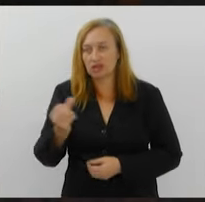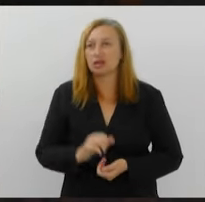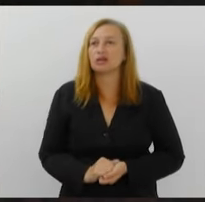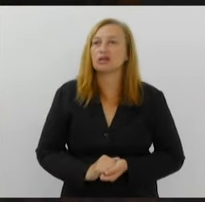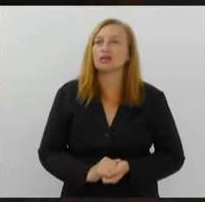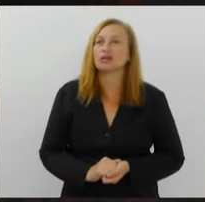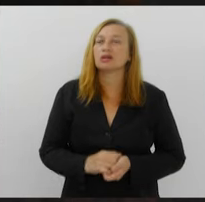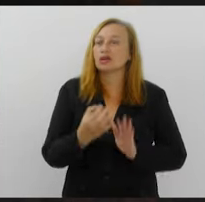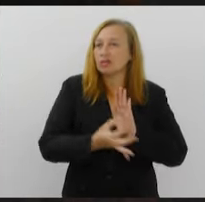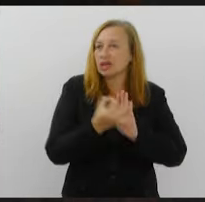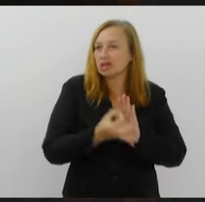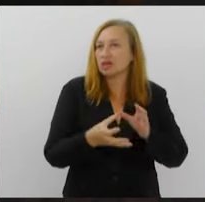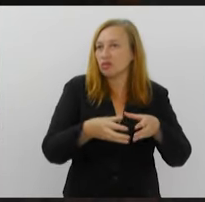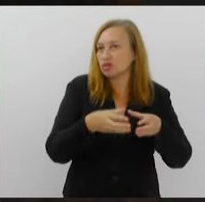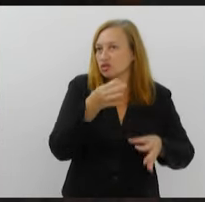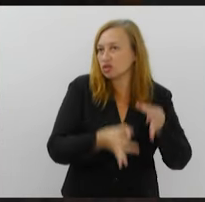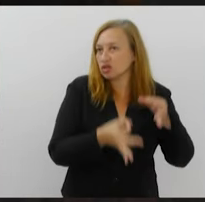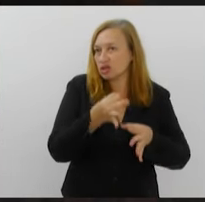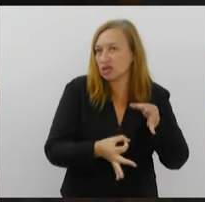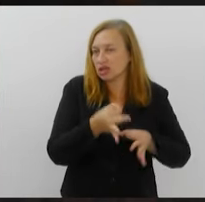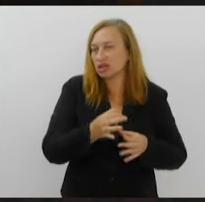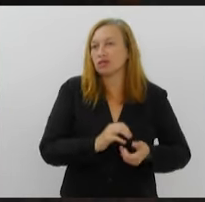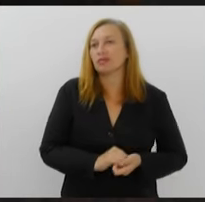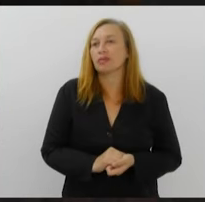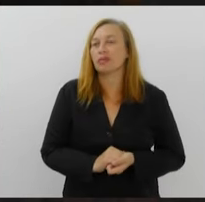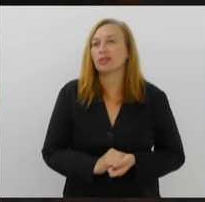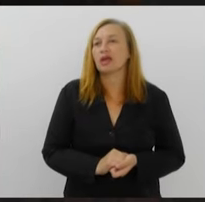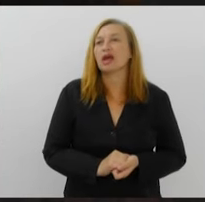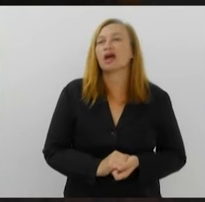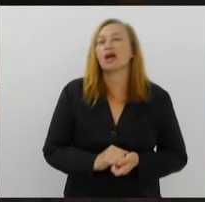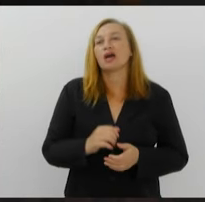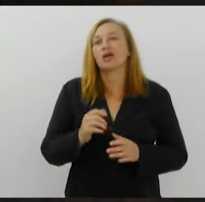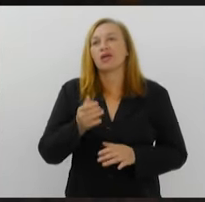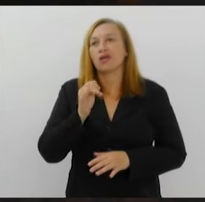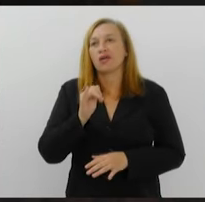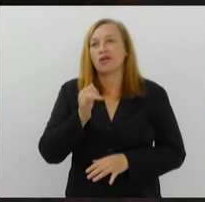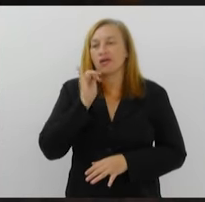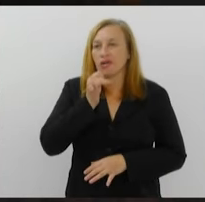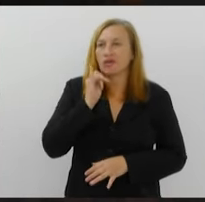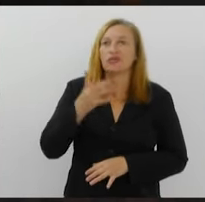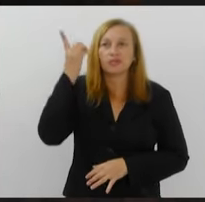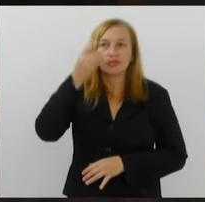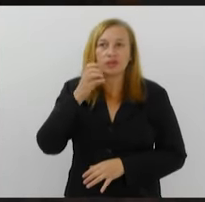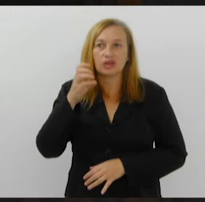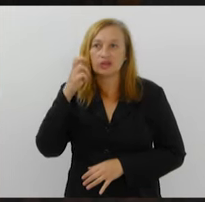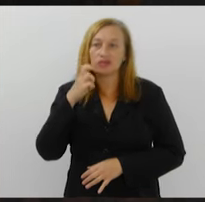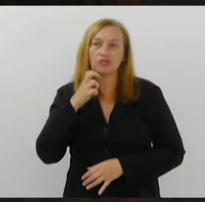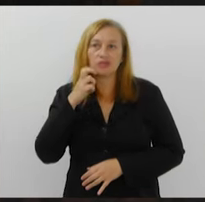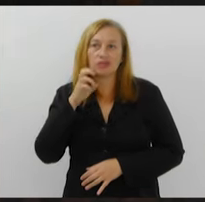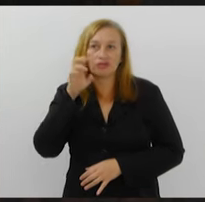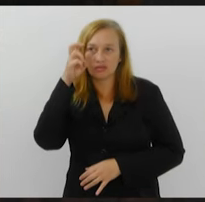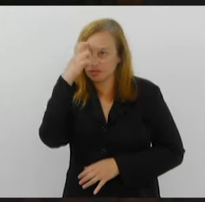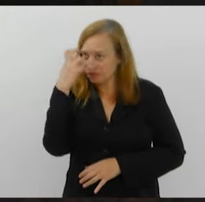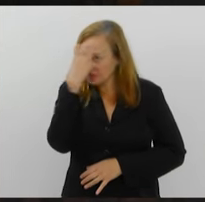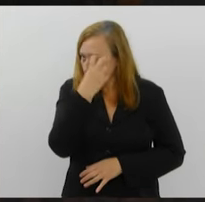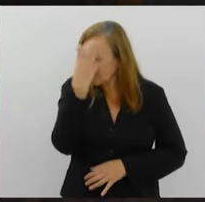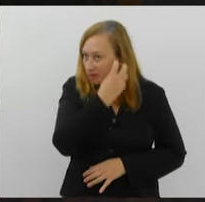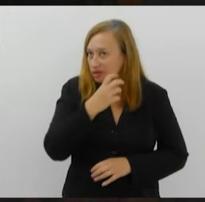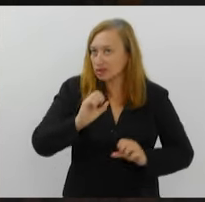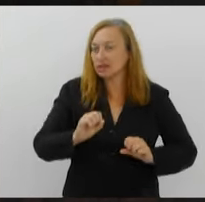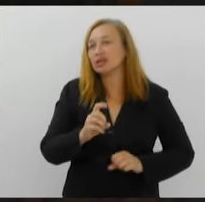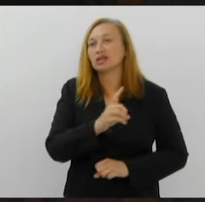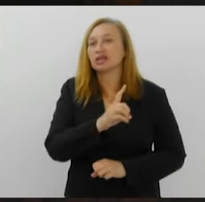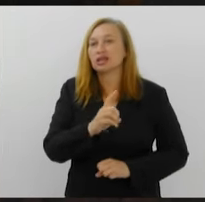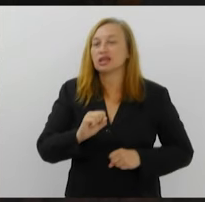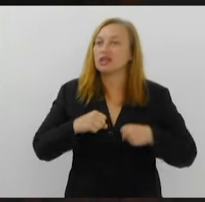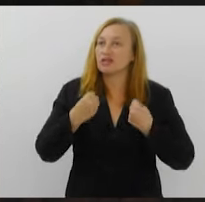pareceres da Comissão de Constituição e Justiça pela juridicidade, relator deputada Verônica Lima, pendente de parecer da Comissão de Defesa do Direito da